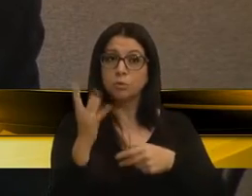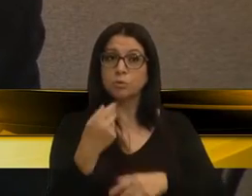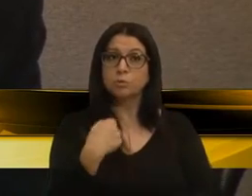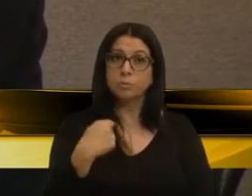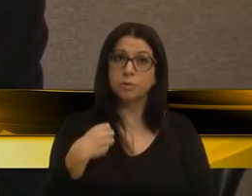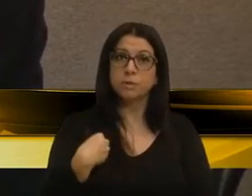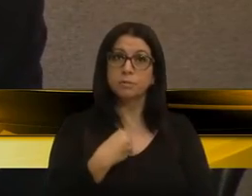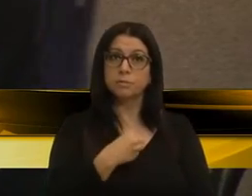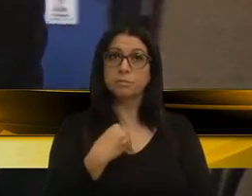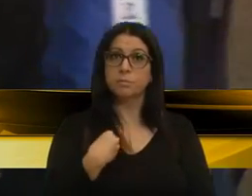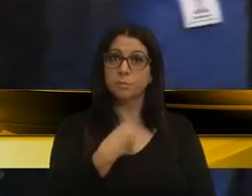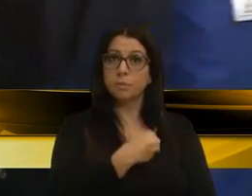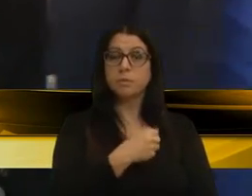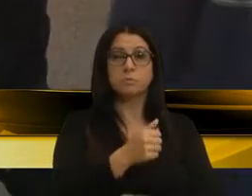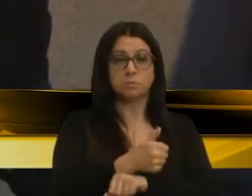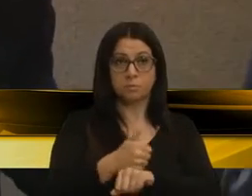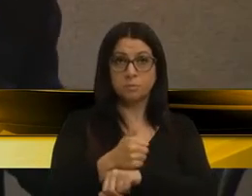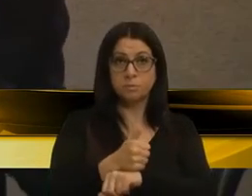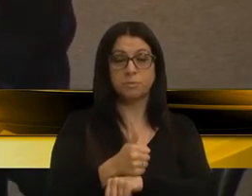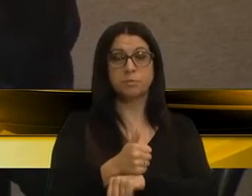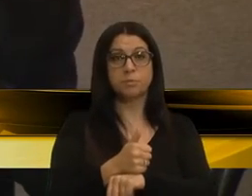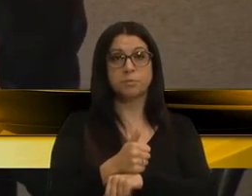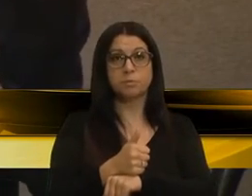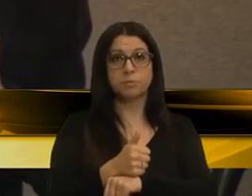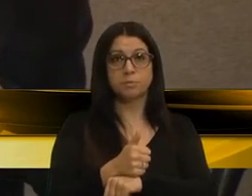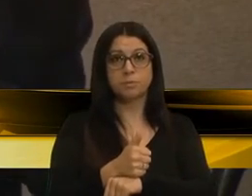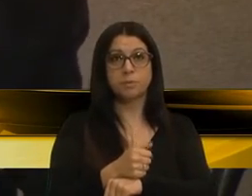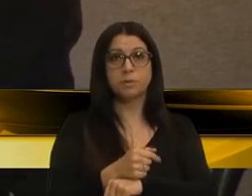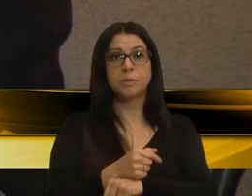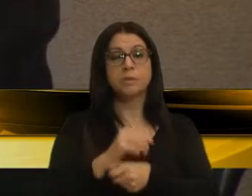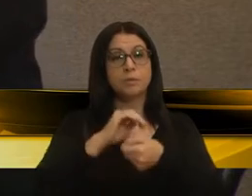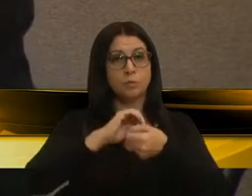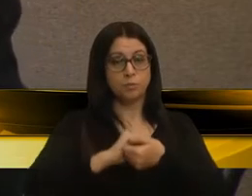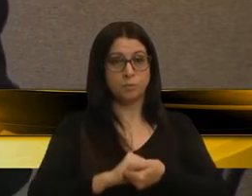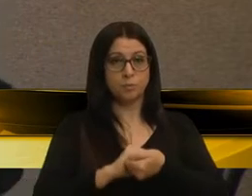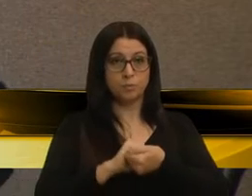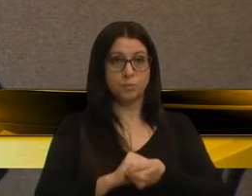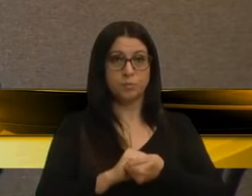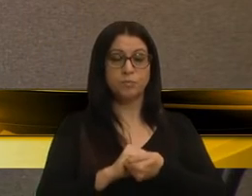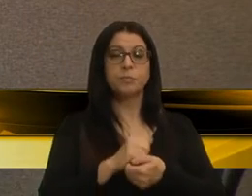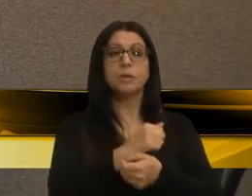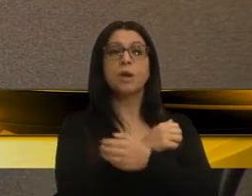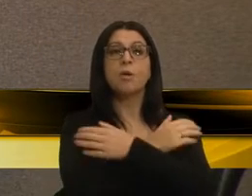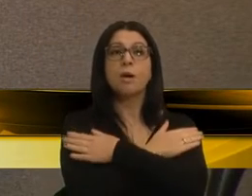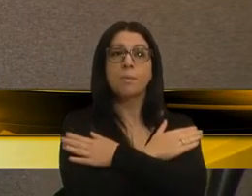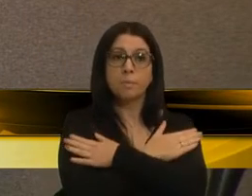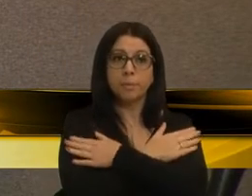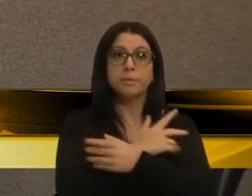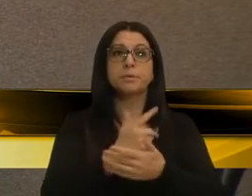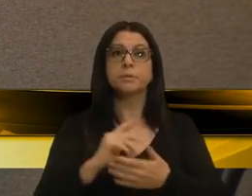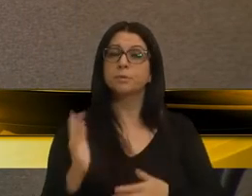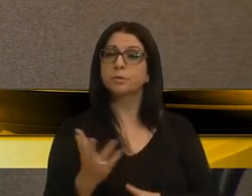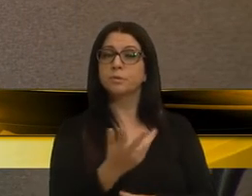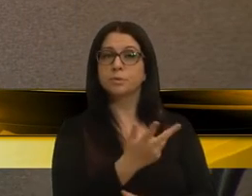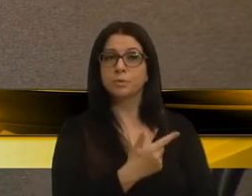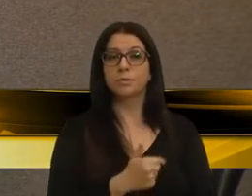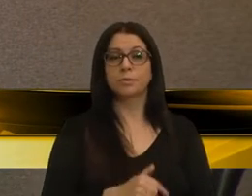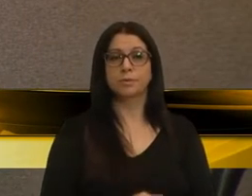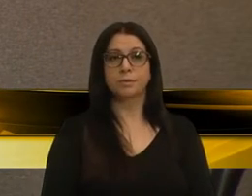desse profissional. Então, nossa saudação, nosso abraço a